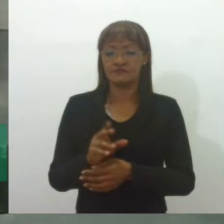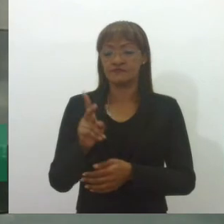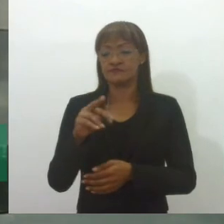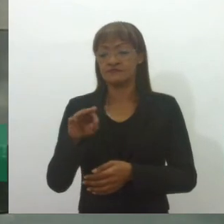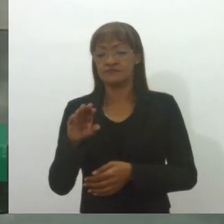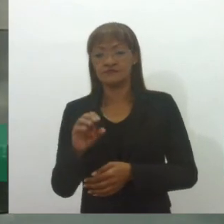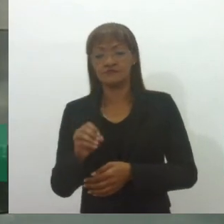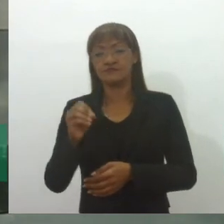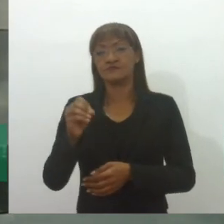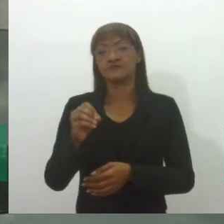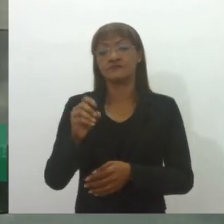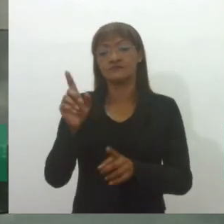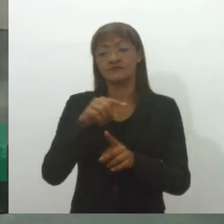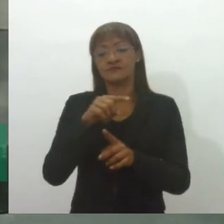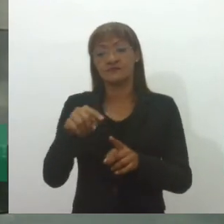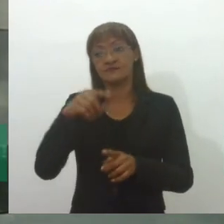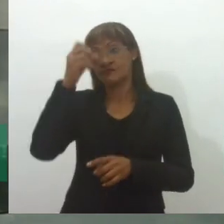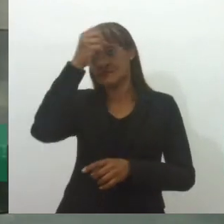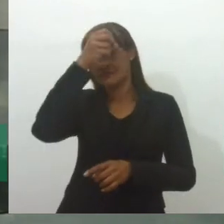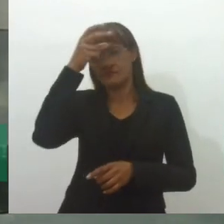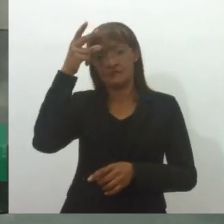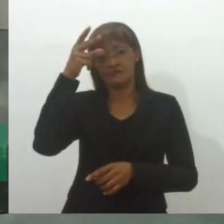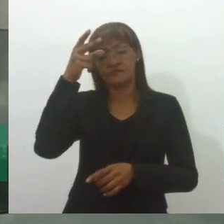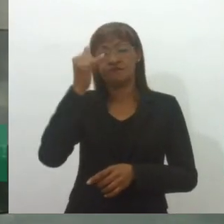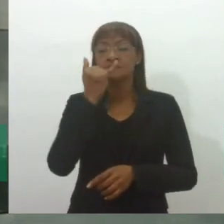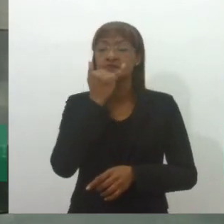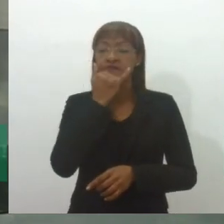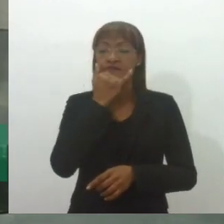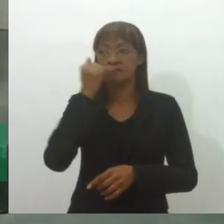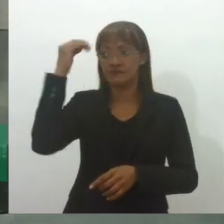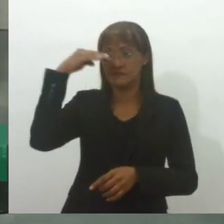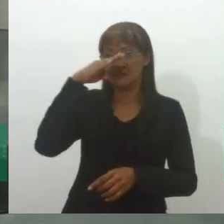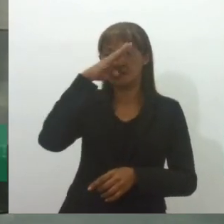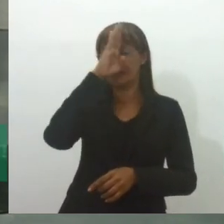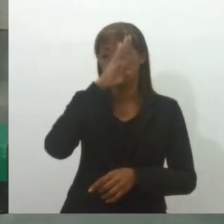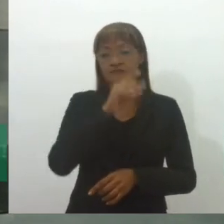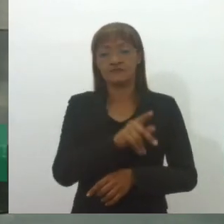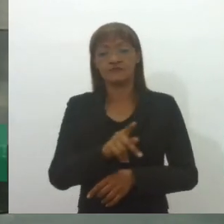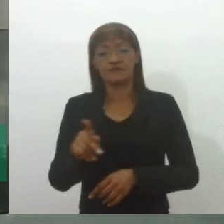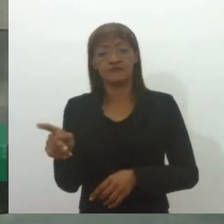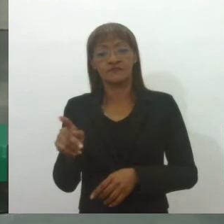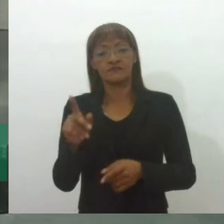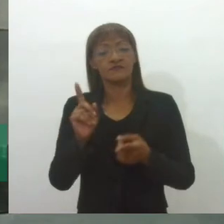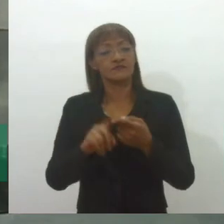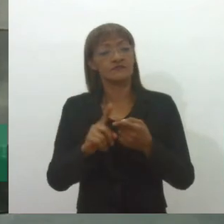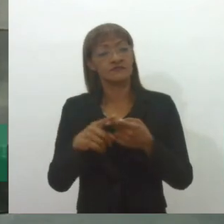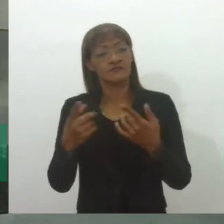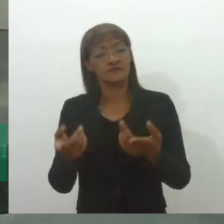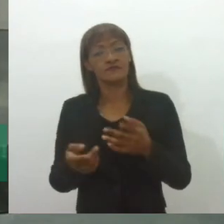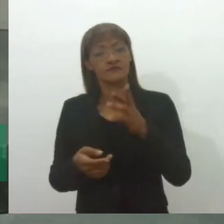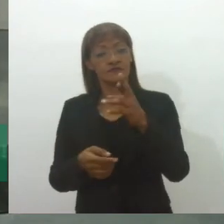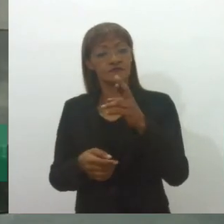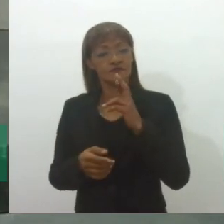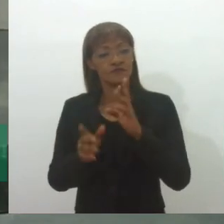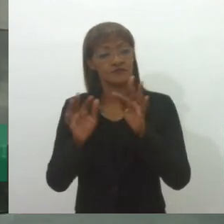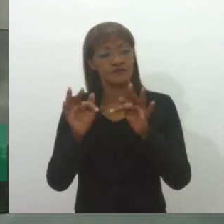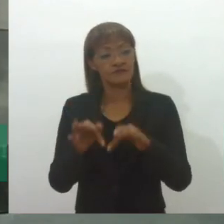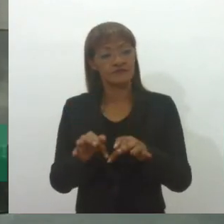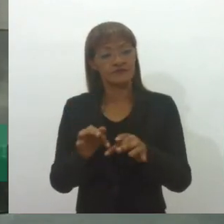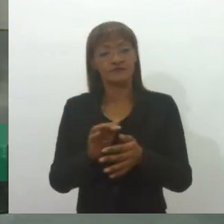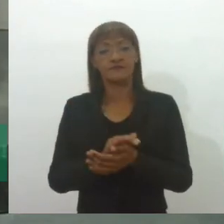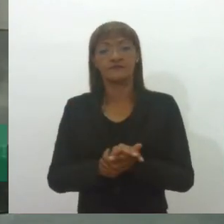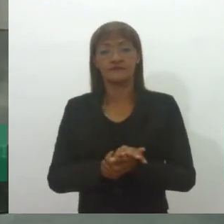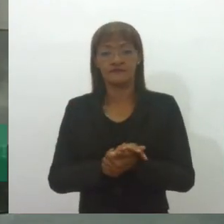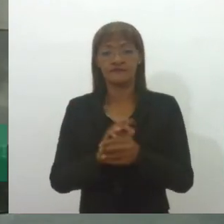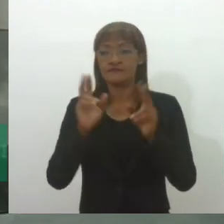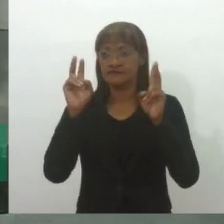da República, o Jair Bolsonaro, e também aproveitasse aí já na sua resposta para fazer suas considerações finais sobre o tema, por